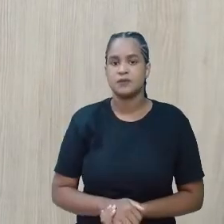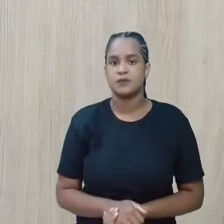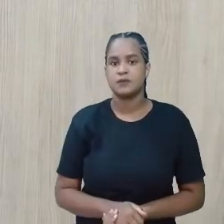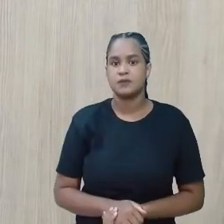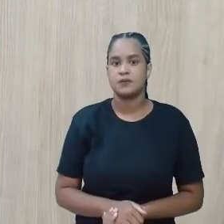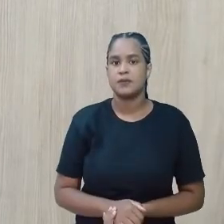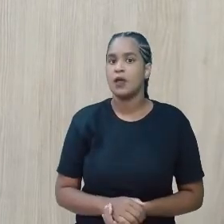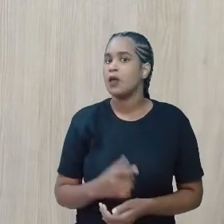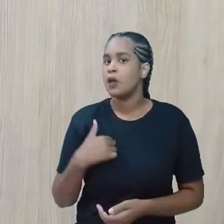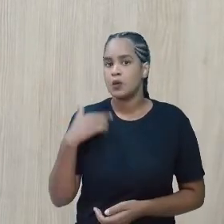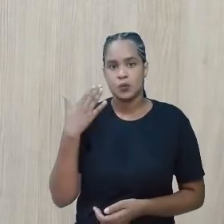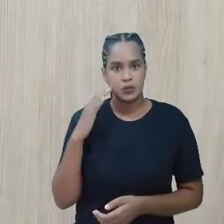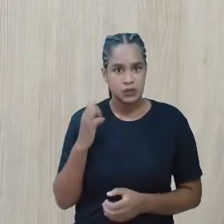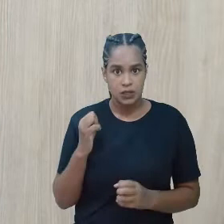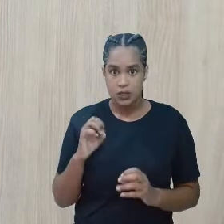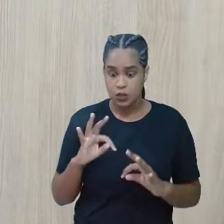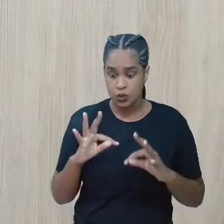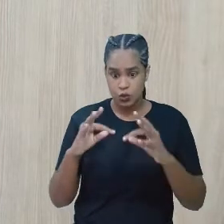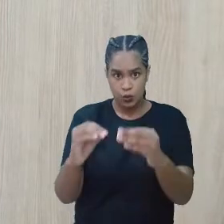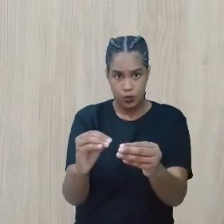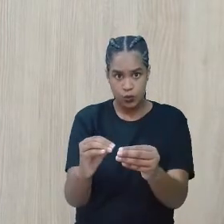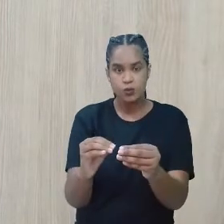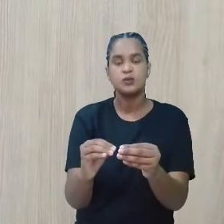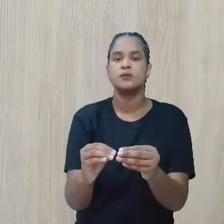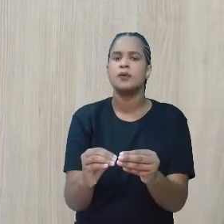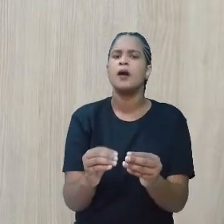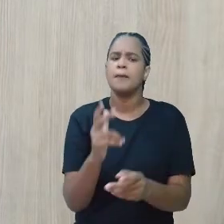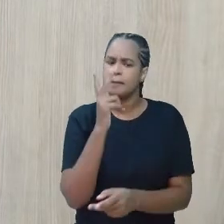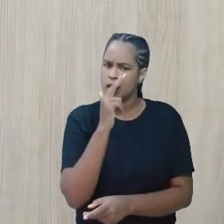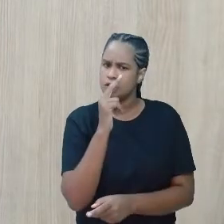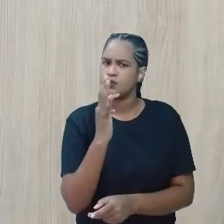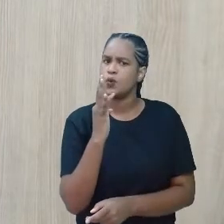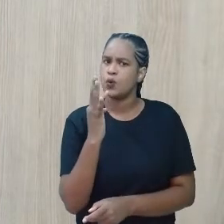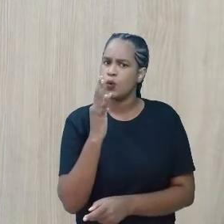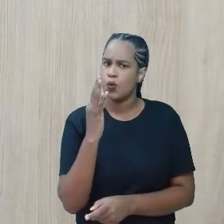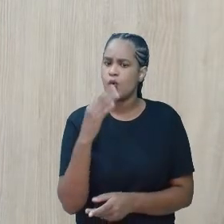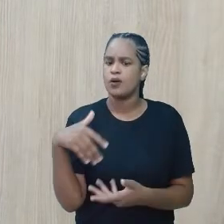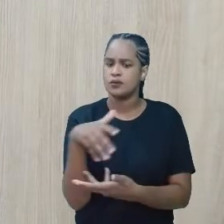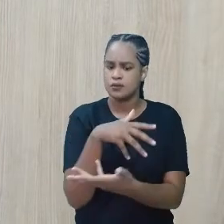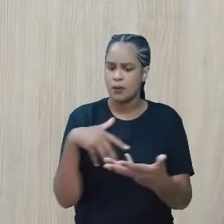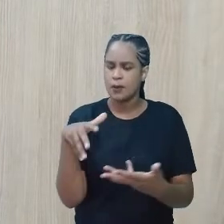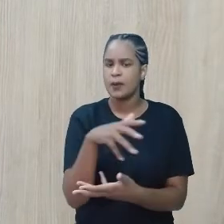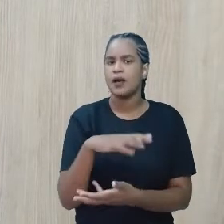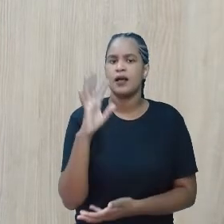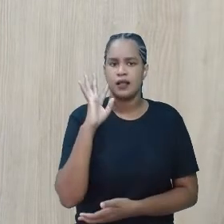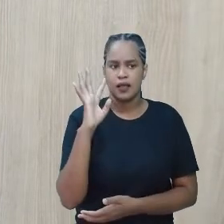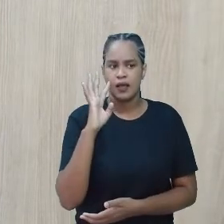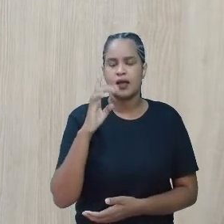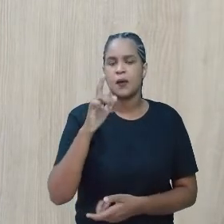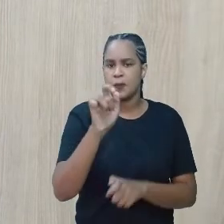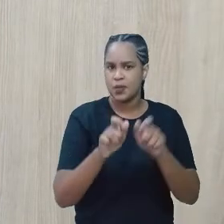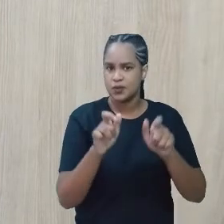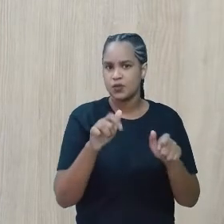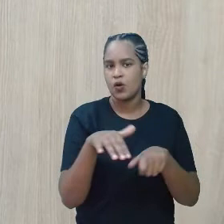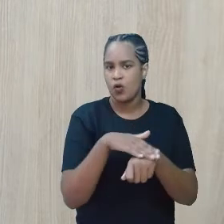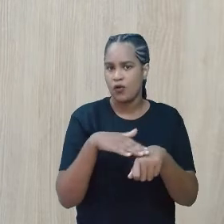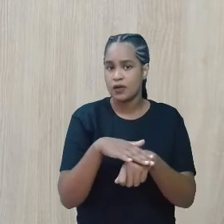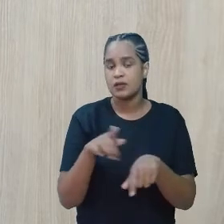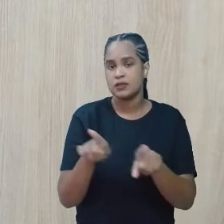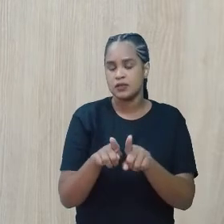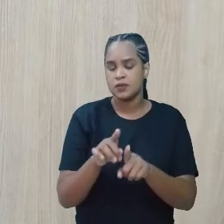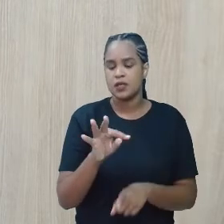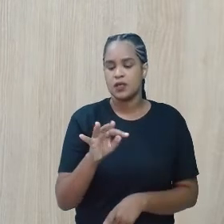se todos, né? Eles parecem se conhecer e tudo mais, então é bem legal aqui a conversa entre eles. Tem o Tito também,